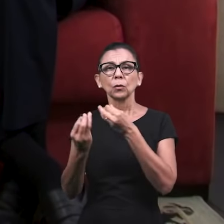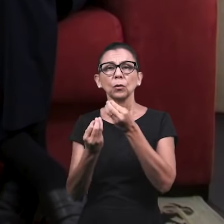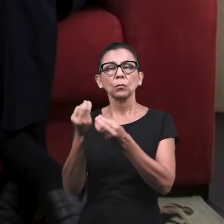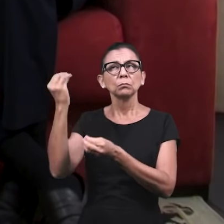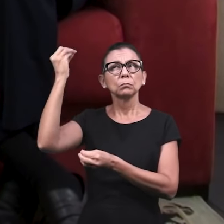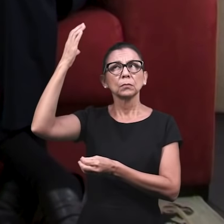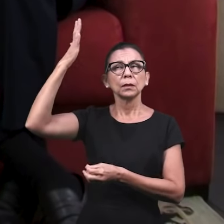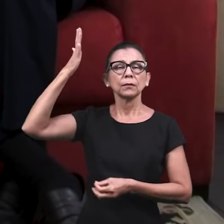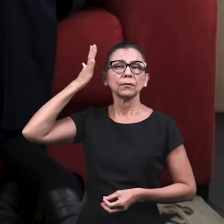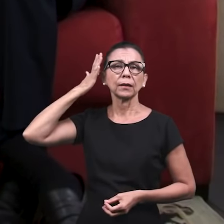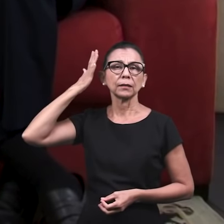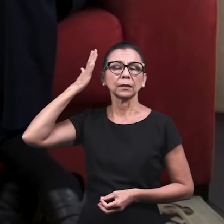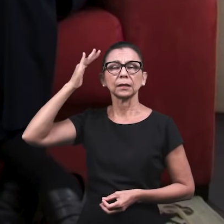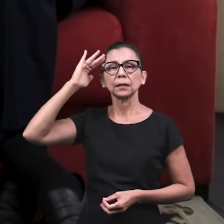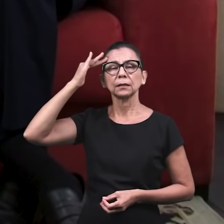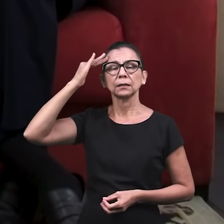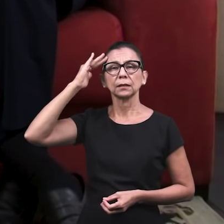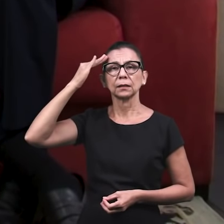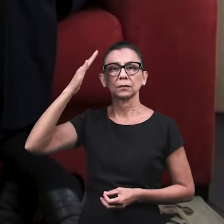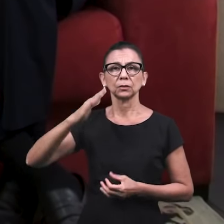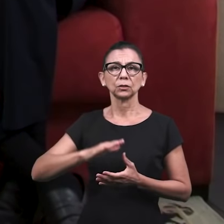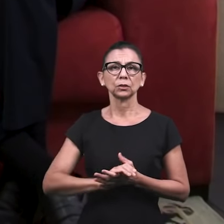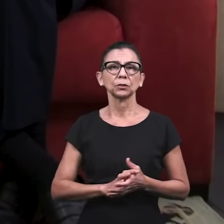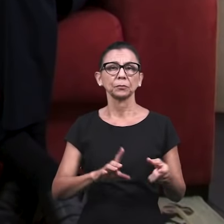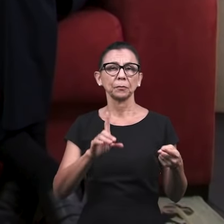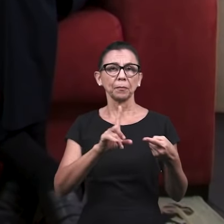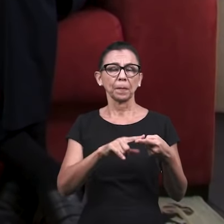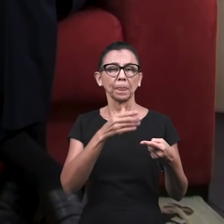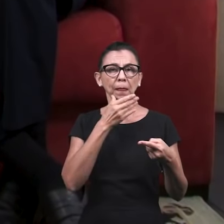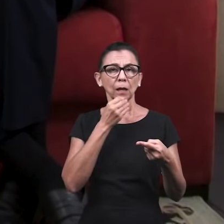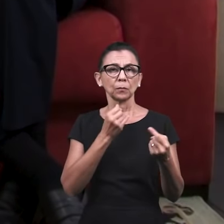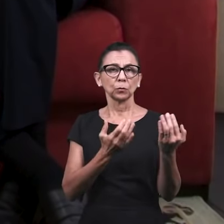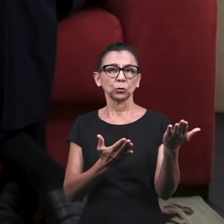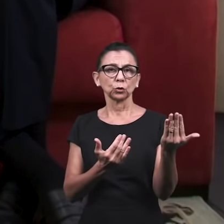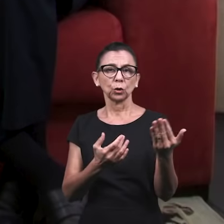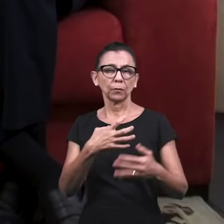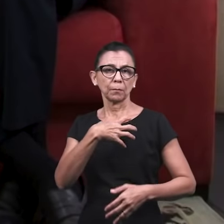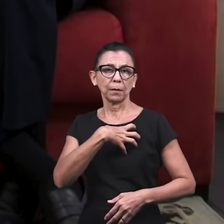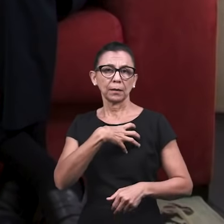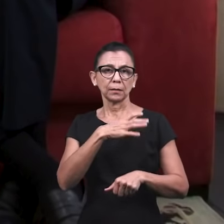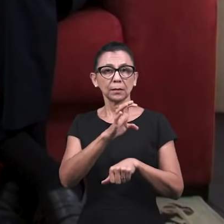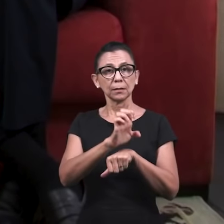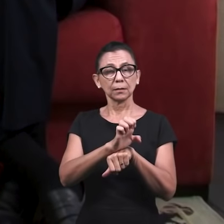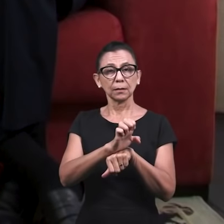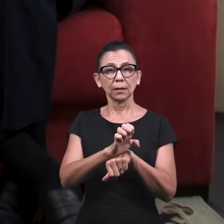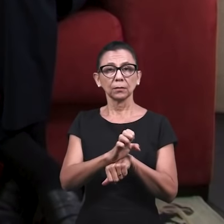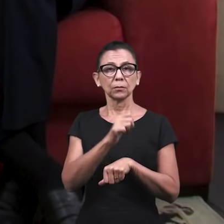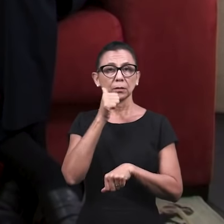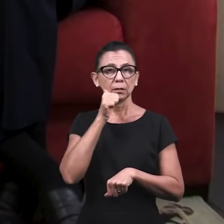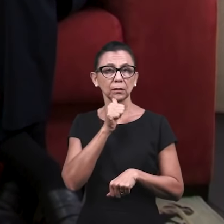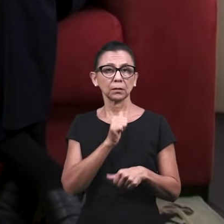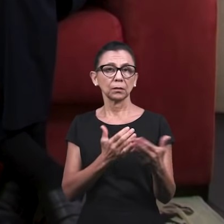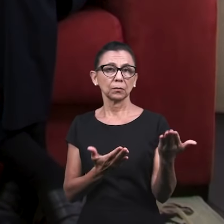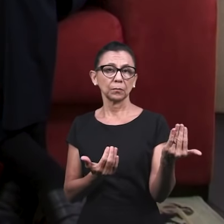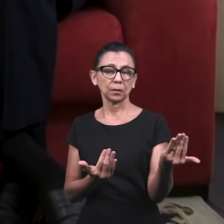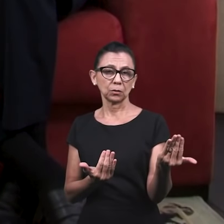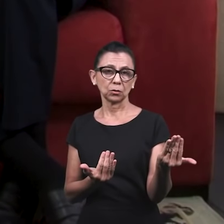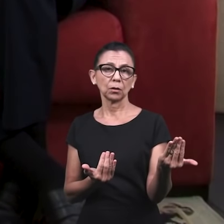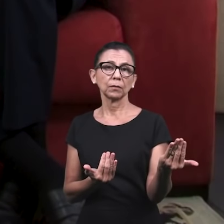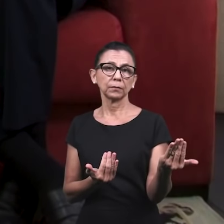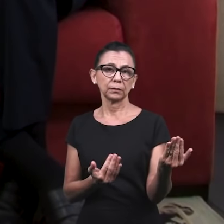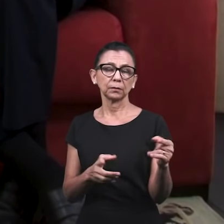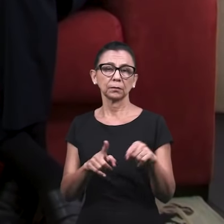participações. O jovem Patrick Teixeira, de Catité, da Bahia, sempre participa conosco. A jovem